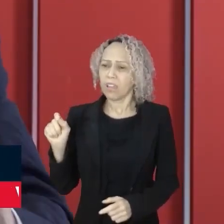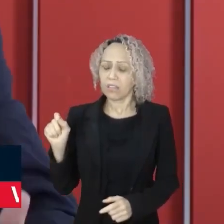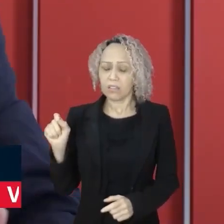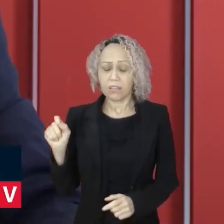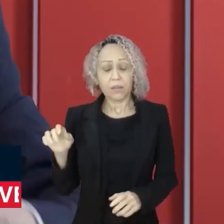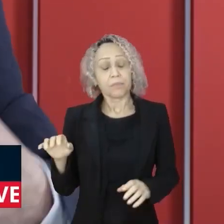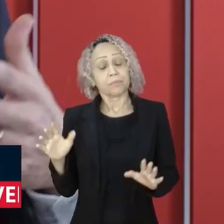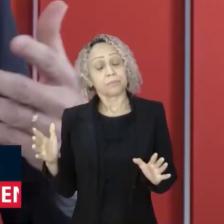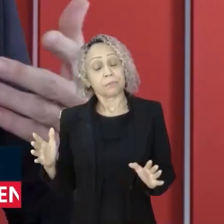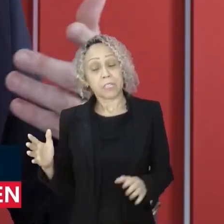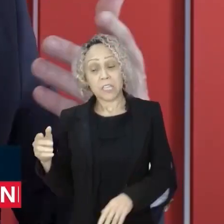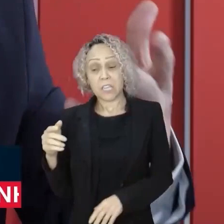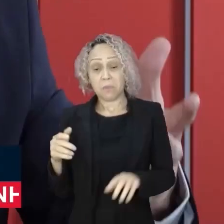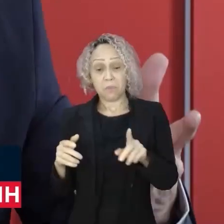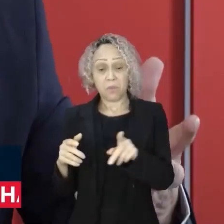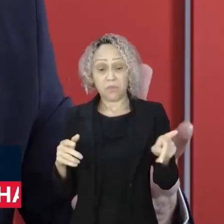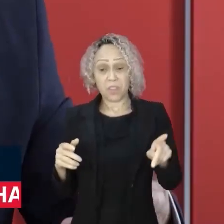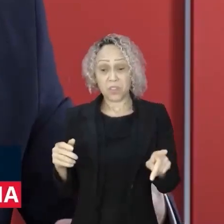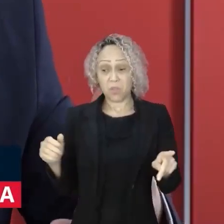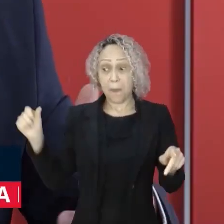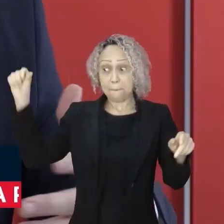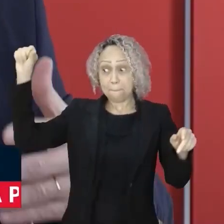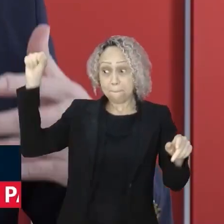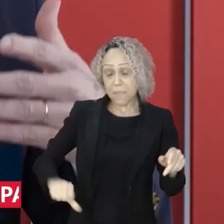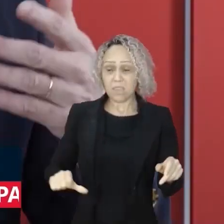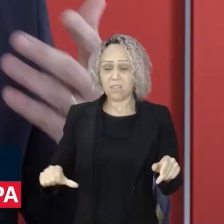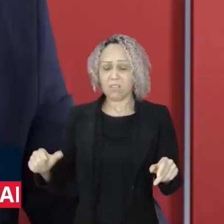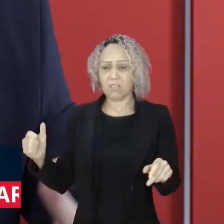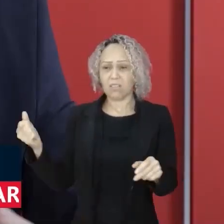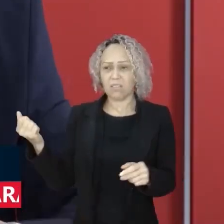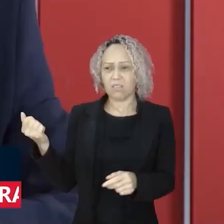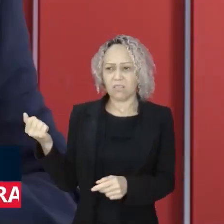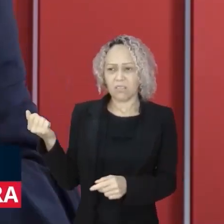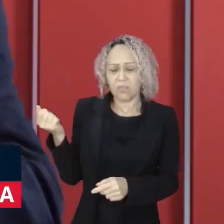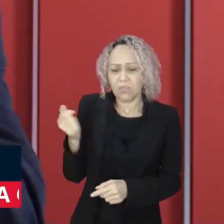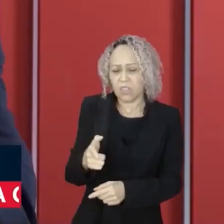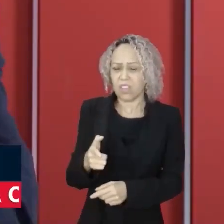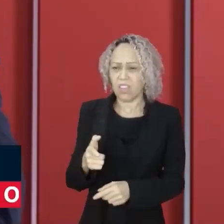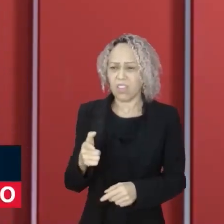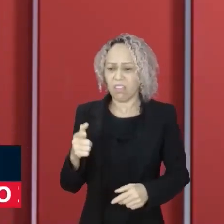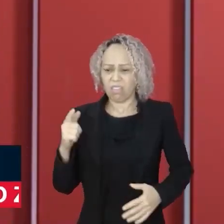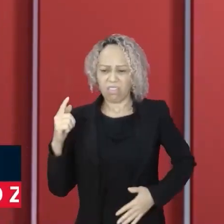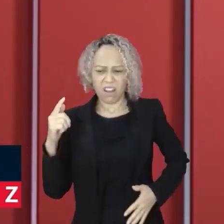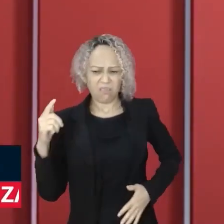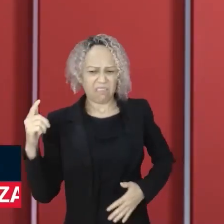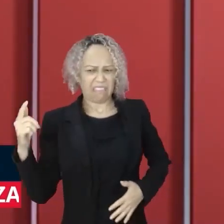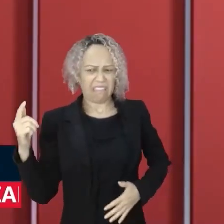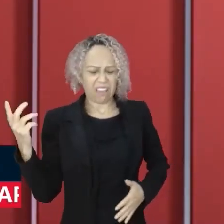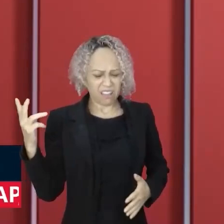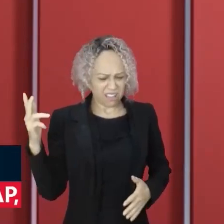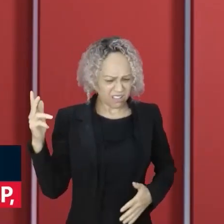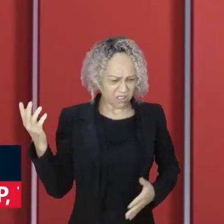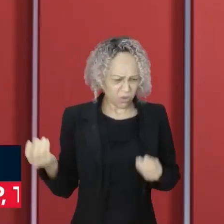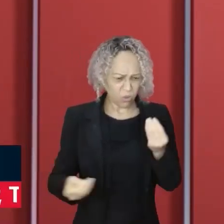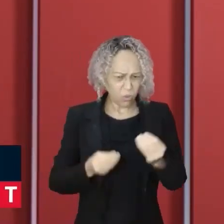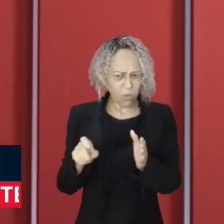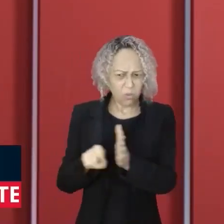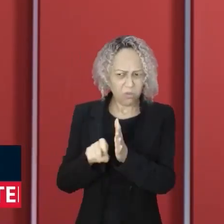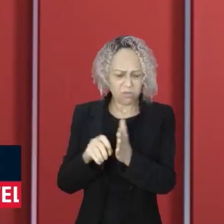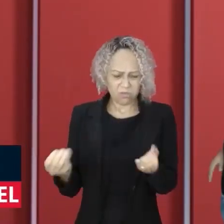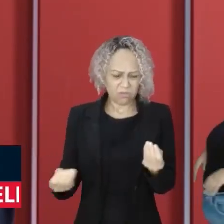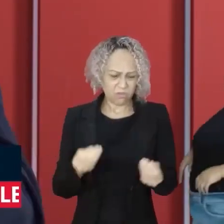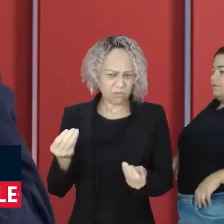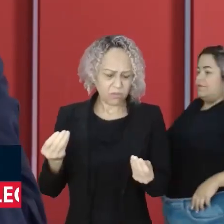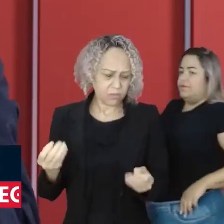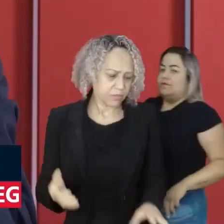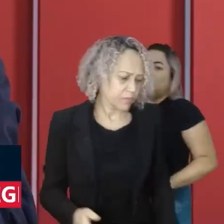amor, de respeito, de preparação, de estudos, de geografia, de física, de química, de